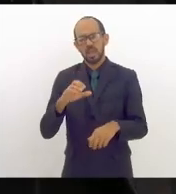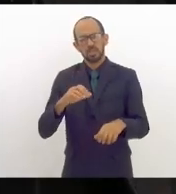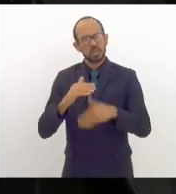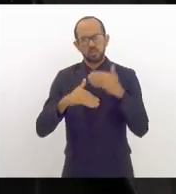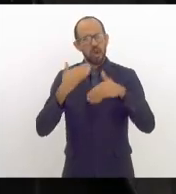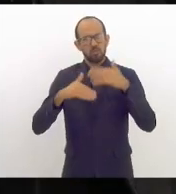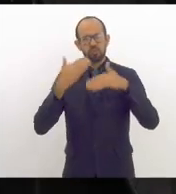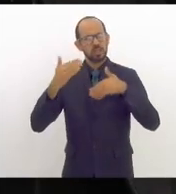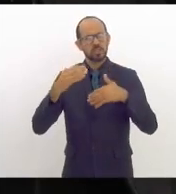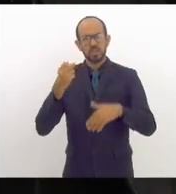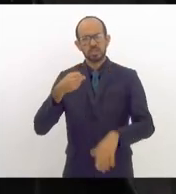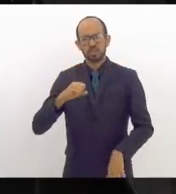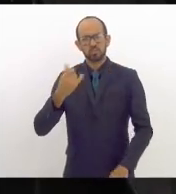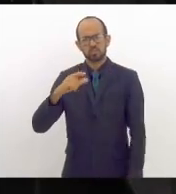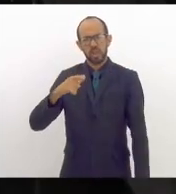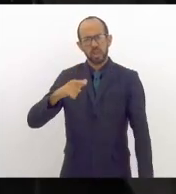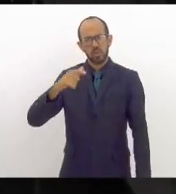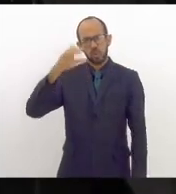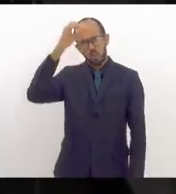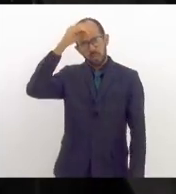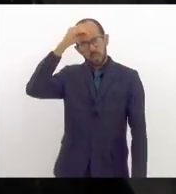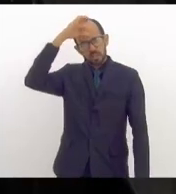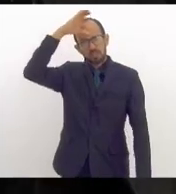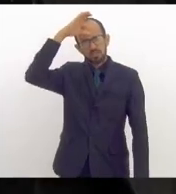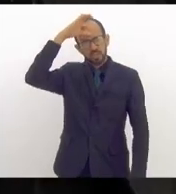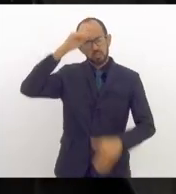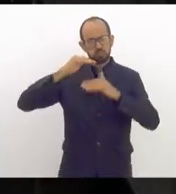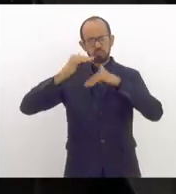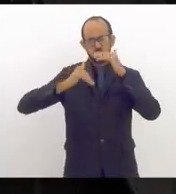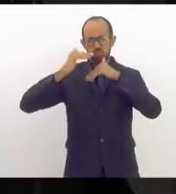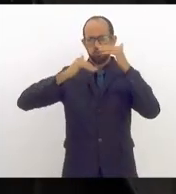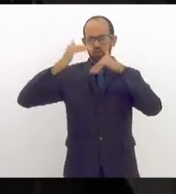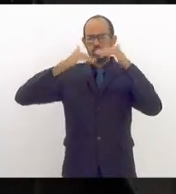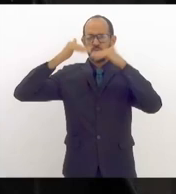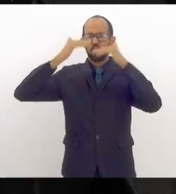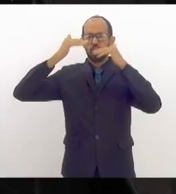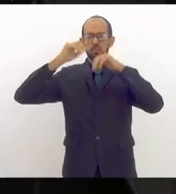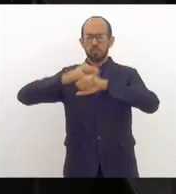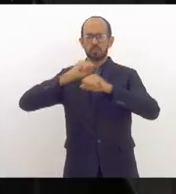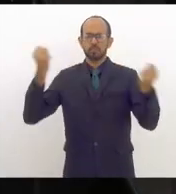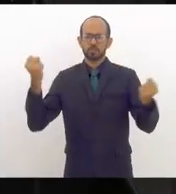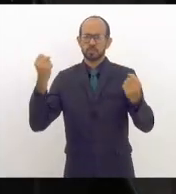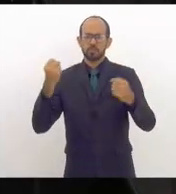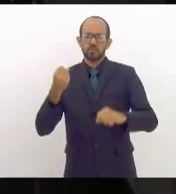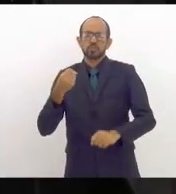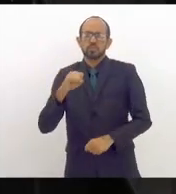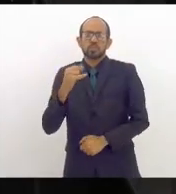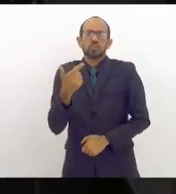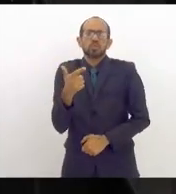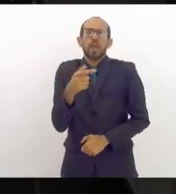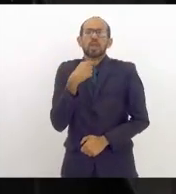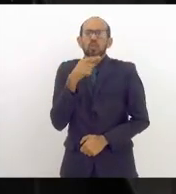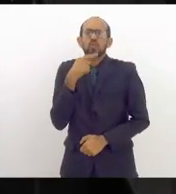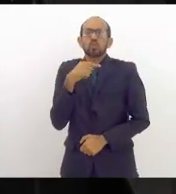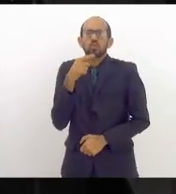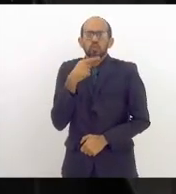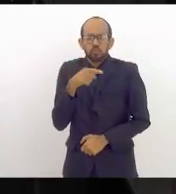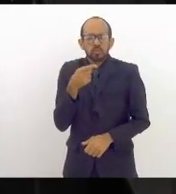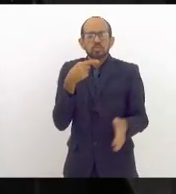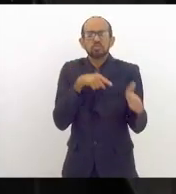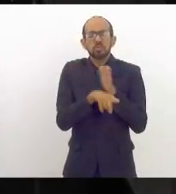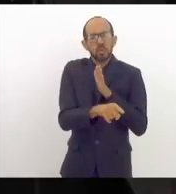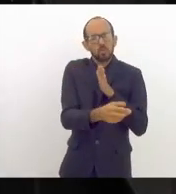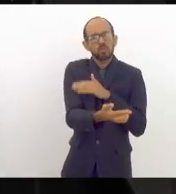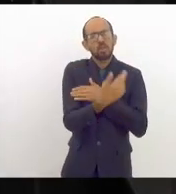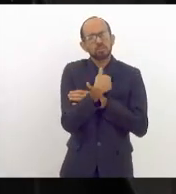científico não prospera os campos científicos como um todo não progridem sem que haja